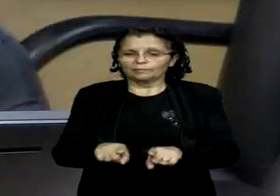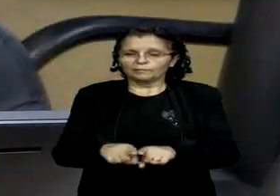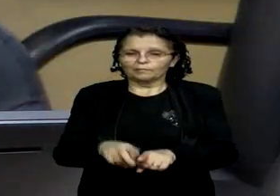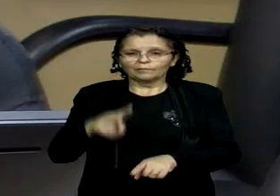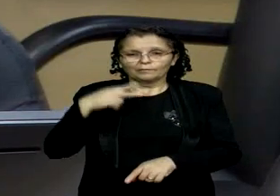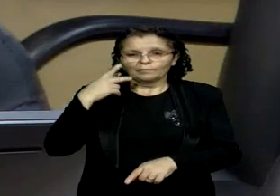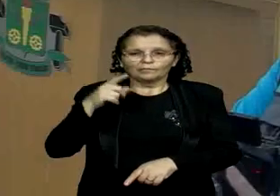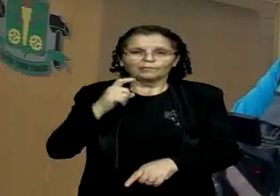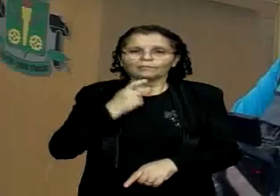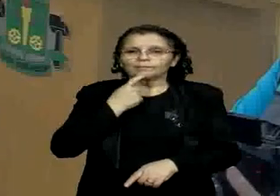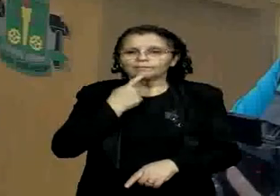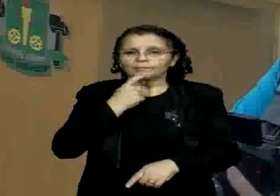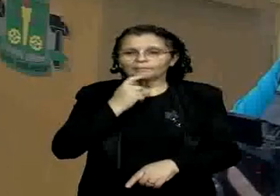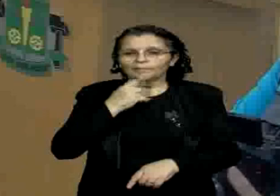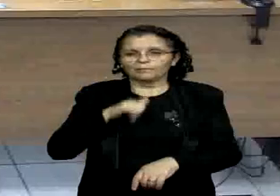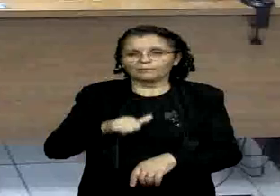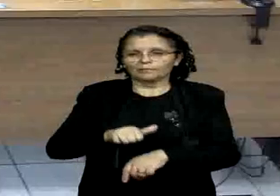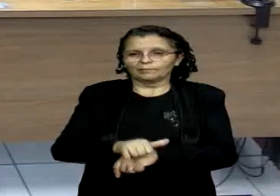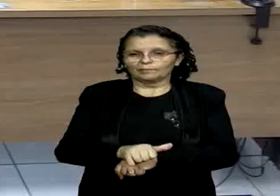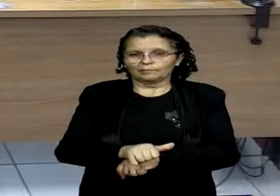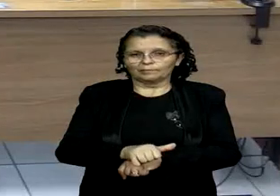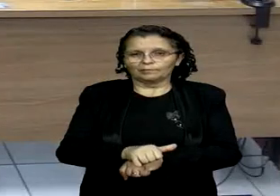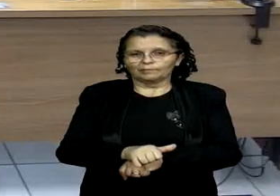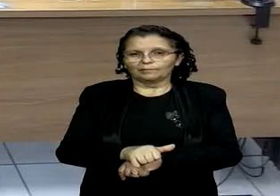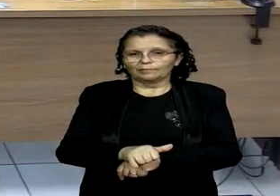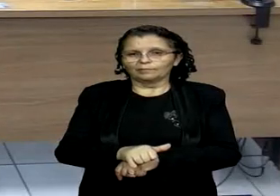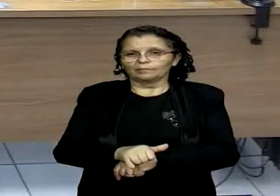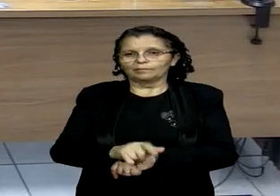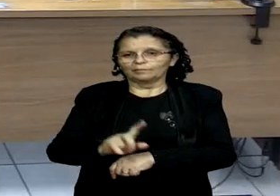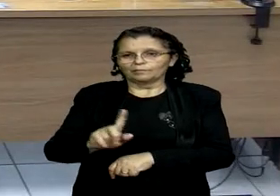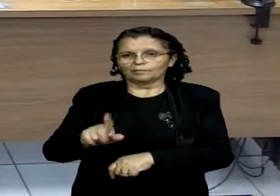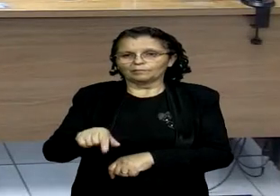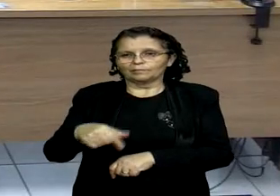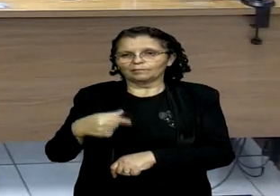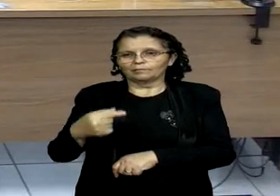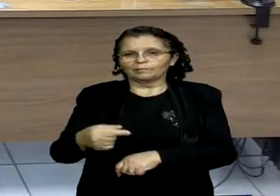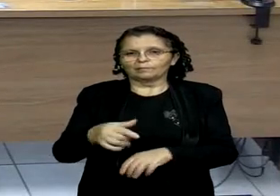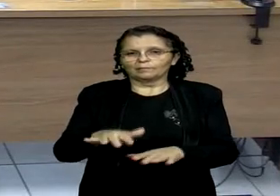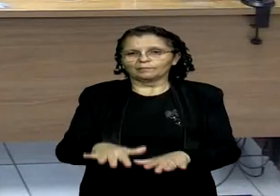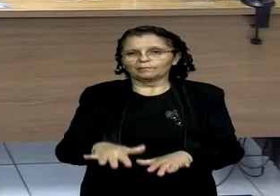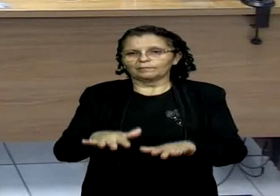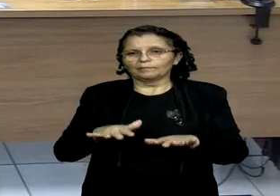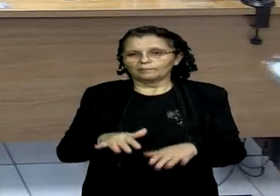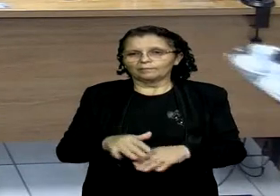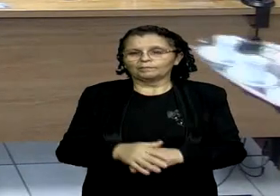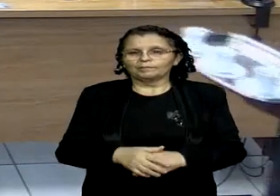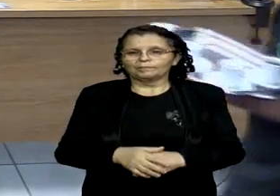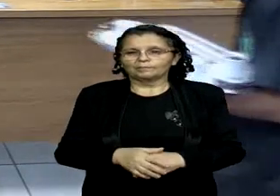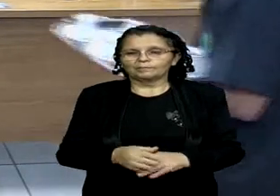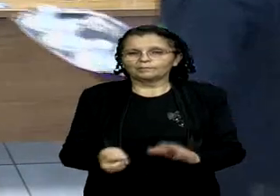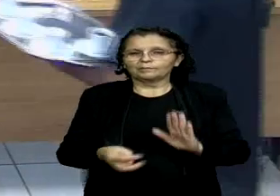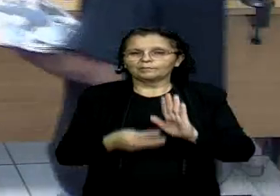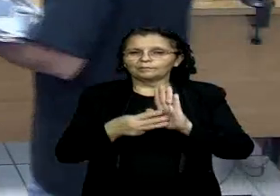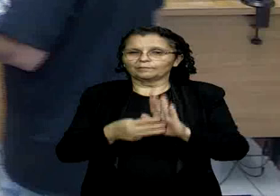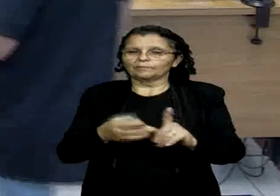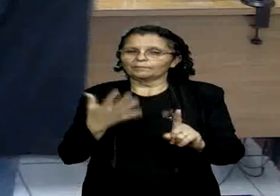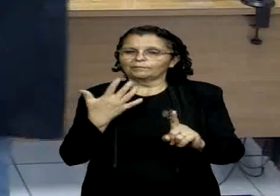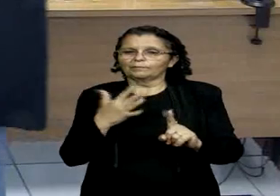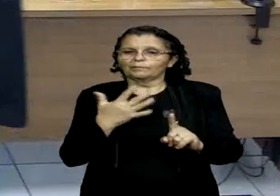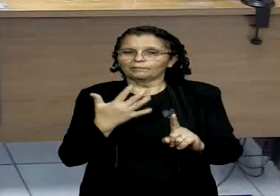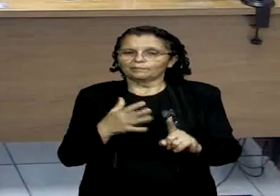nobre vereador Batista, vereador ausente. Na ausência do autor, será pautado na próxima sessão. Moção de aplauso,